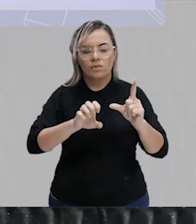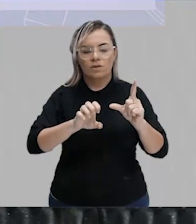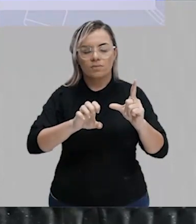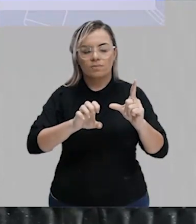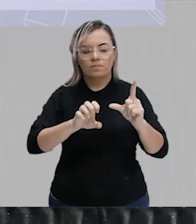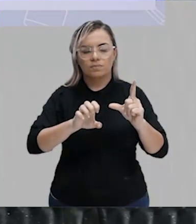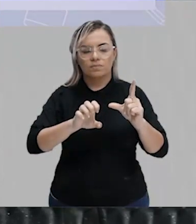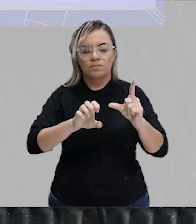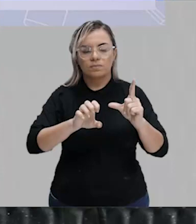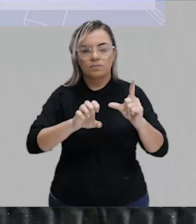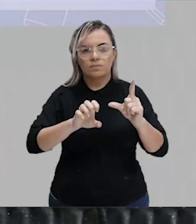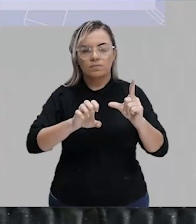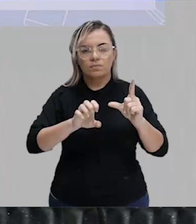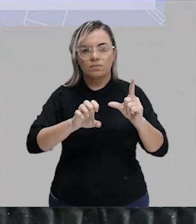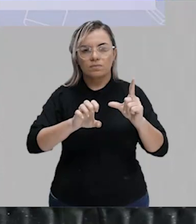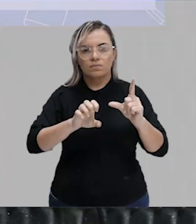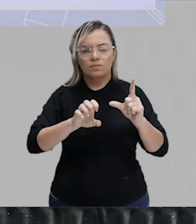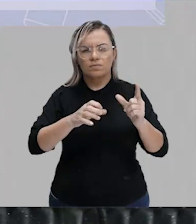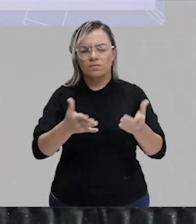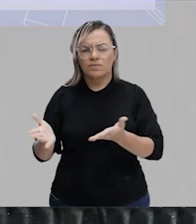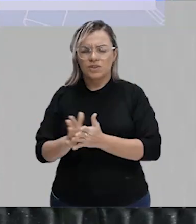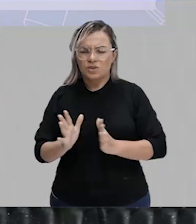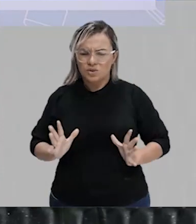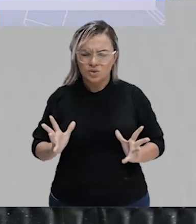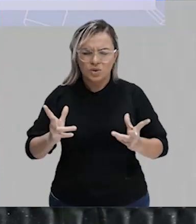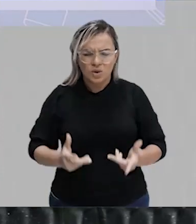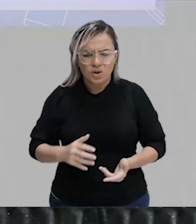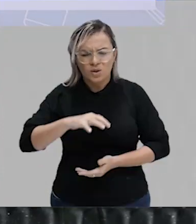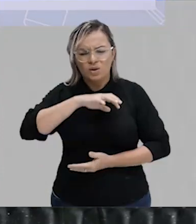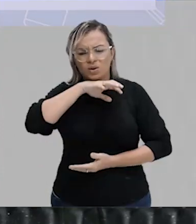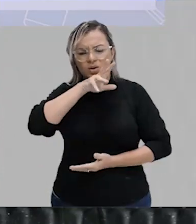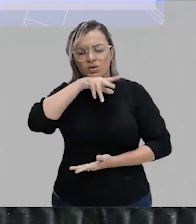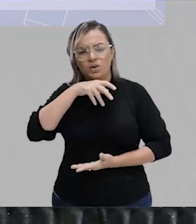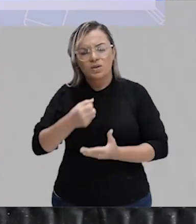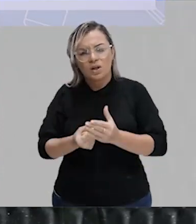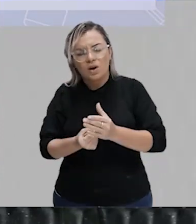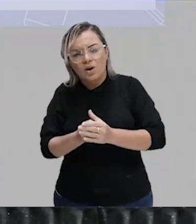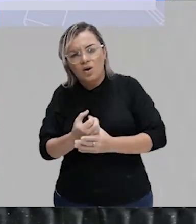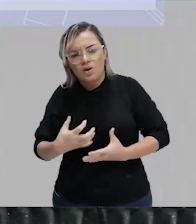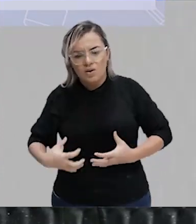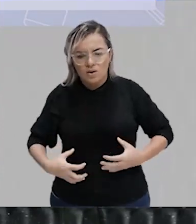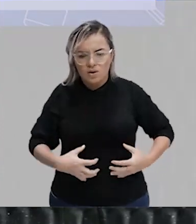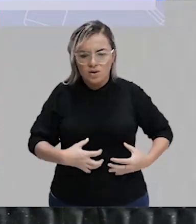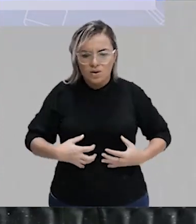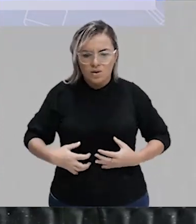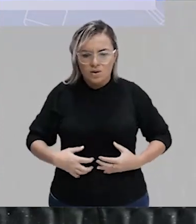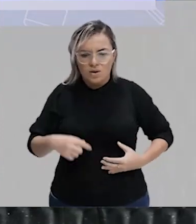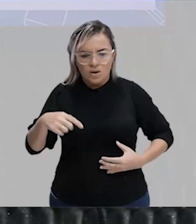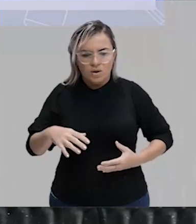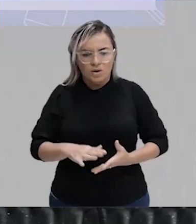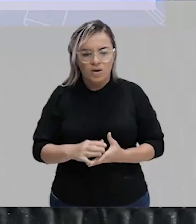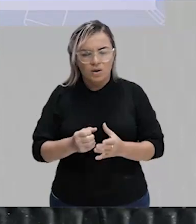da notocorda. Será que todos os animais ocorre a formação da notocorda? Pessoal,